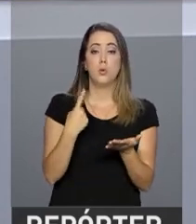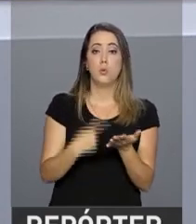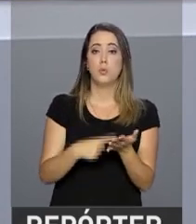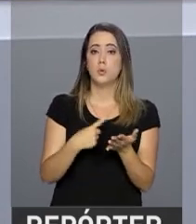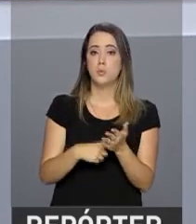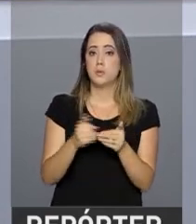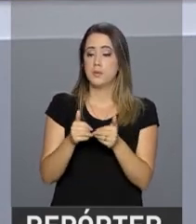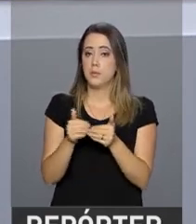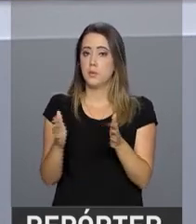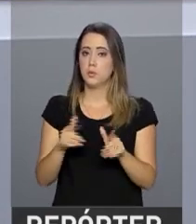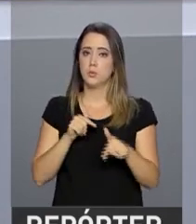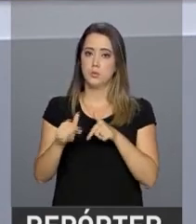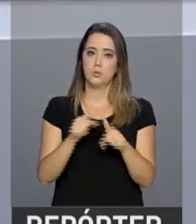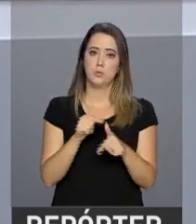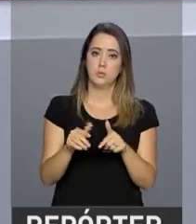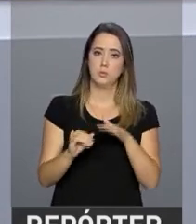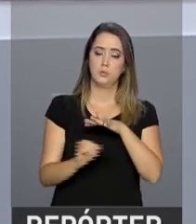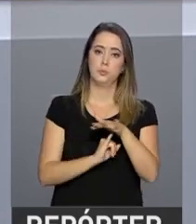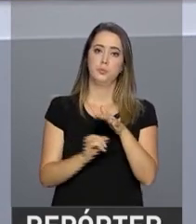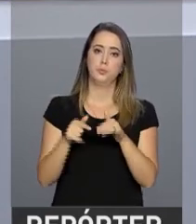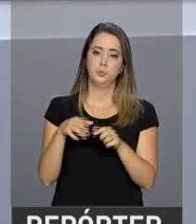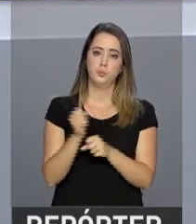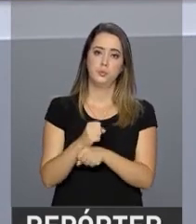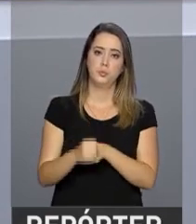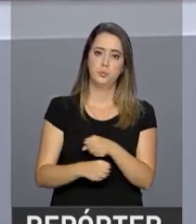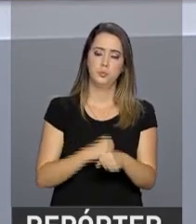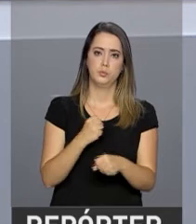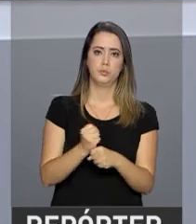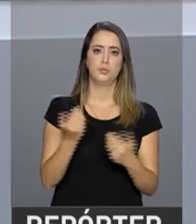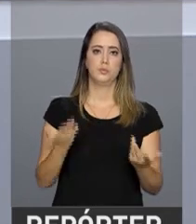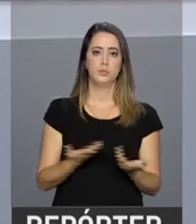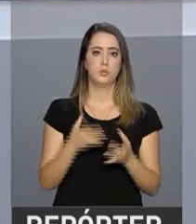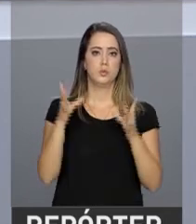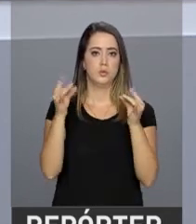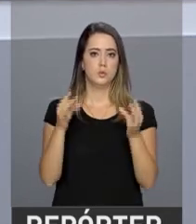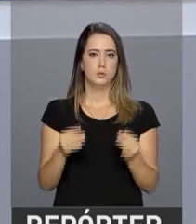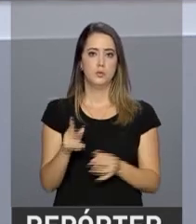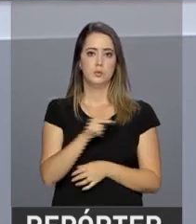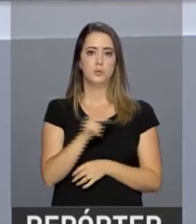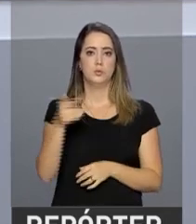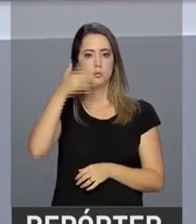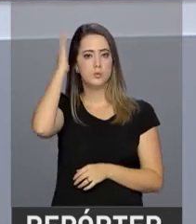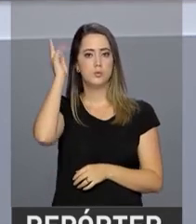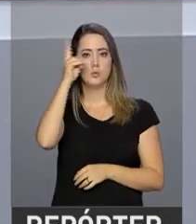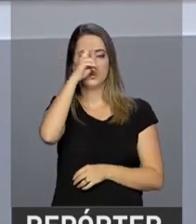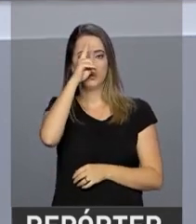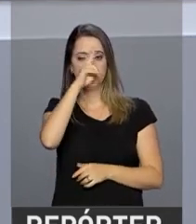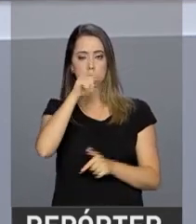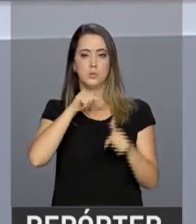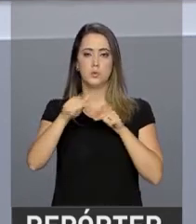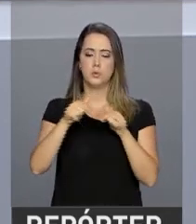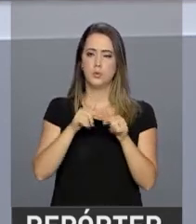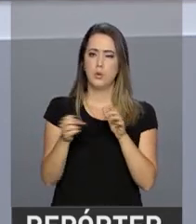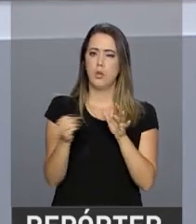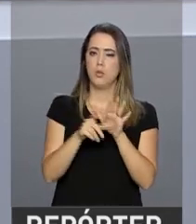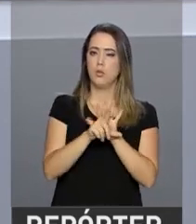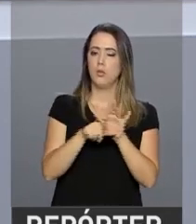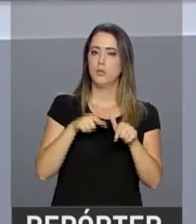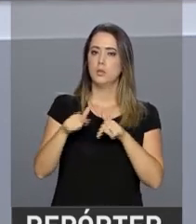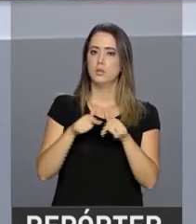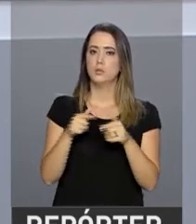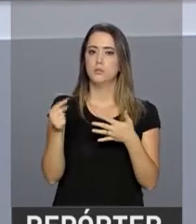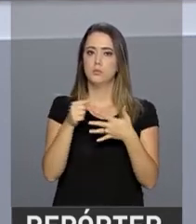a abertura dos trabalhos da instituição para este ano entre os destaques também lembrou da reforma trabalhista e das medidas adotadas